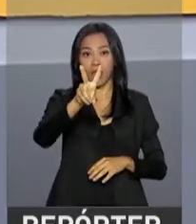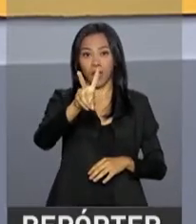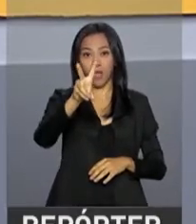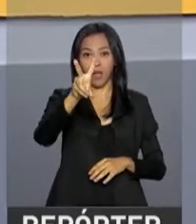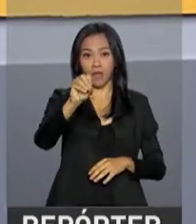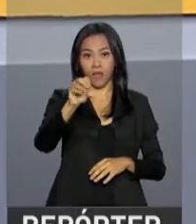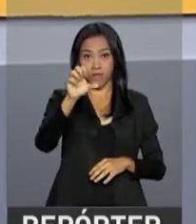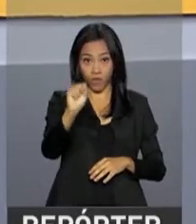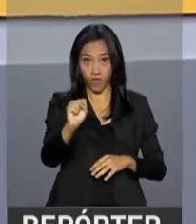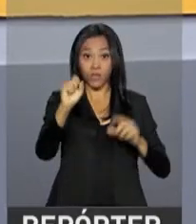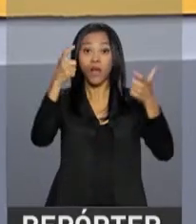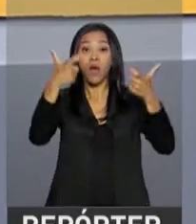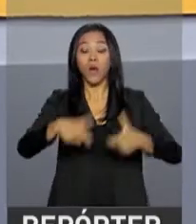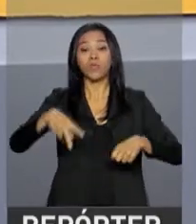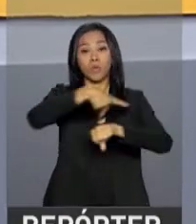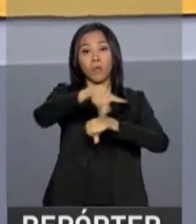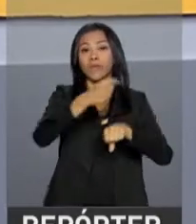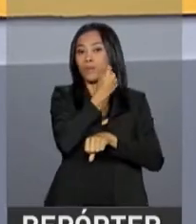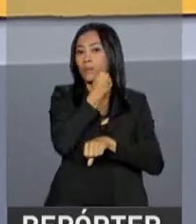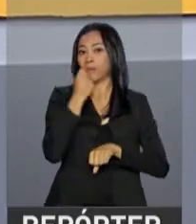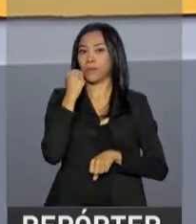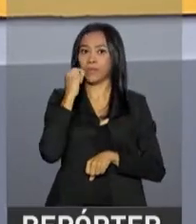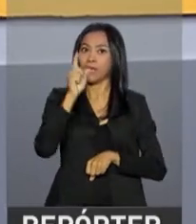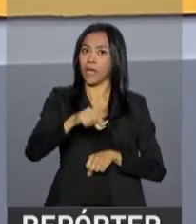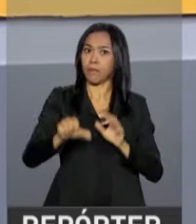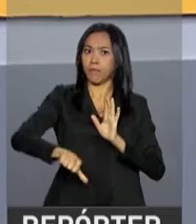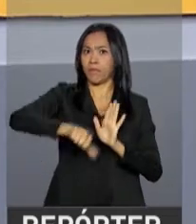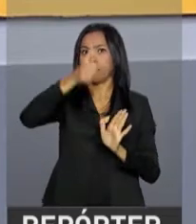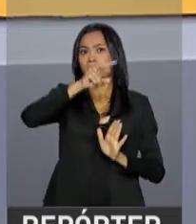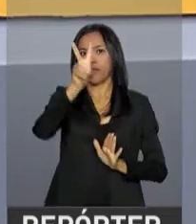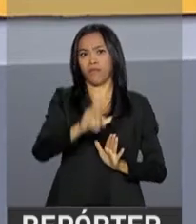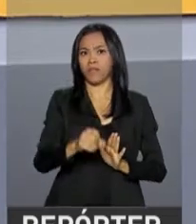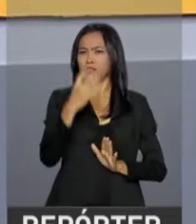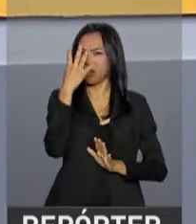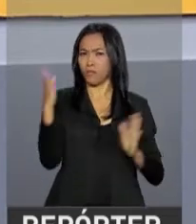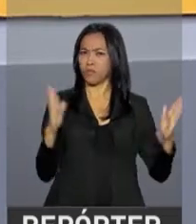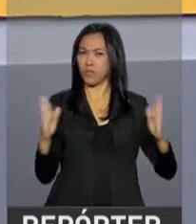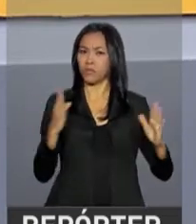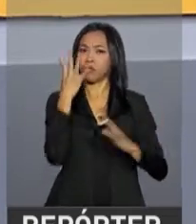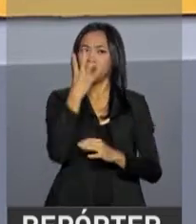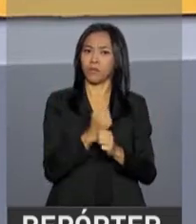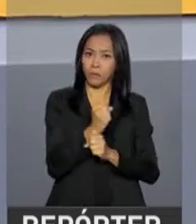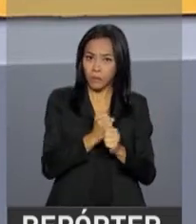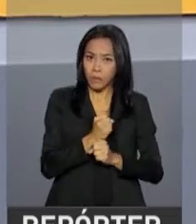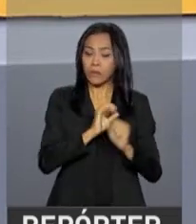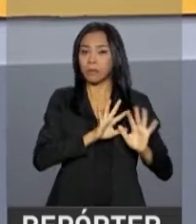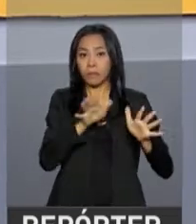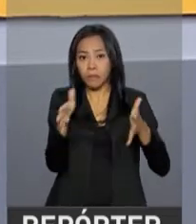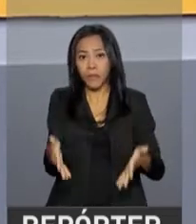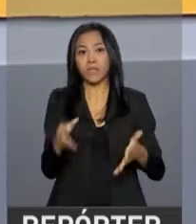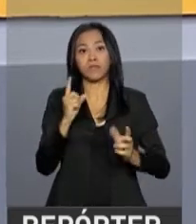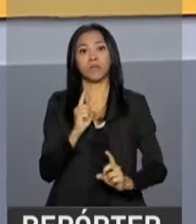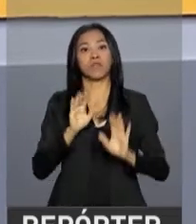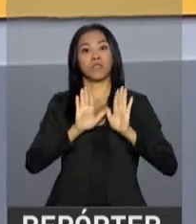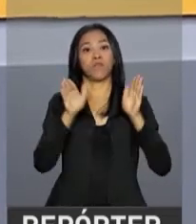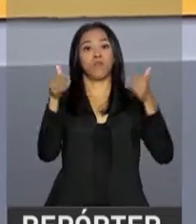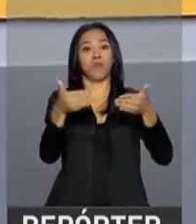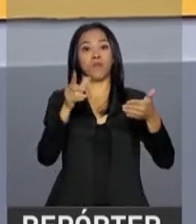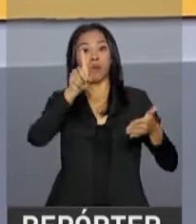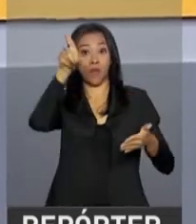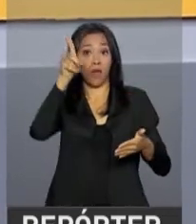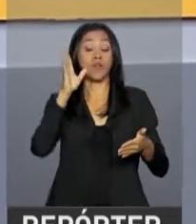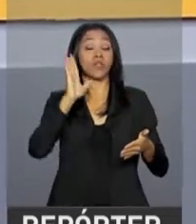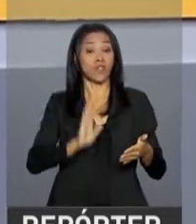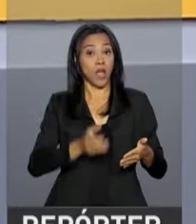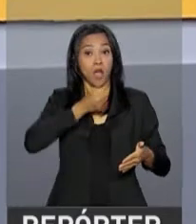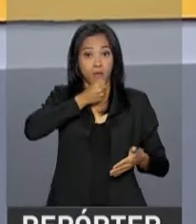mundial é a primeira vez em quatro anos que um chefe de estado brasileiro participa do fórum o repórter joão pedro neto já está em